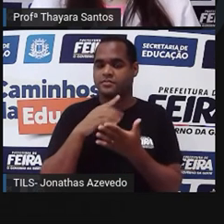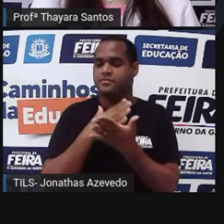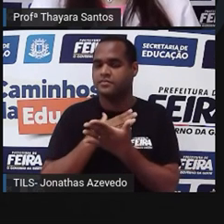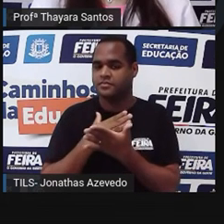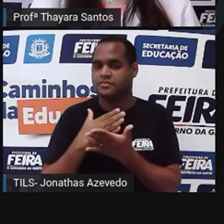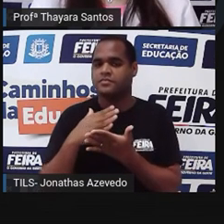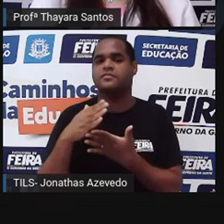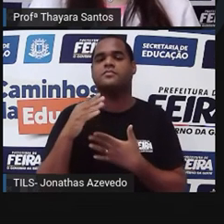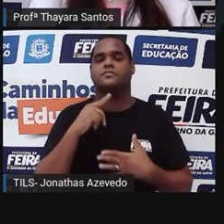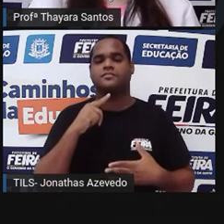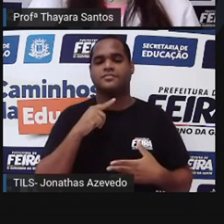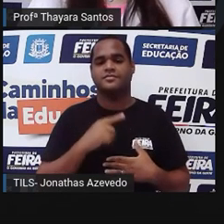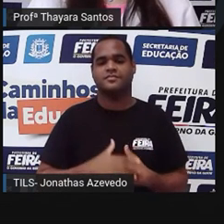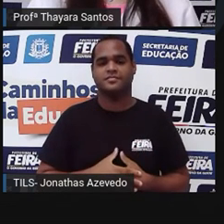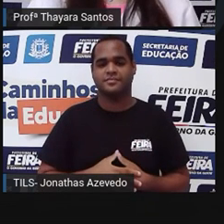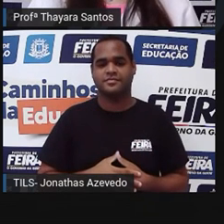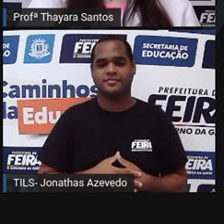começar,